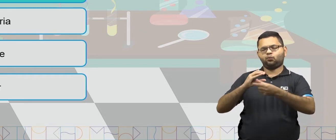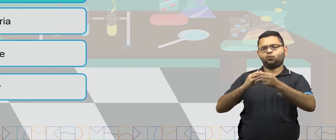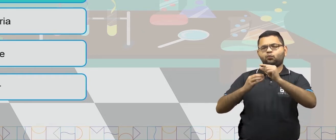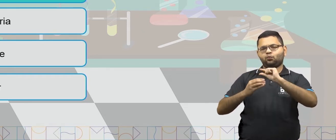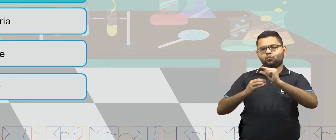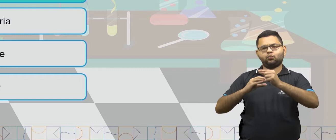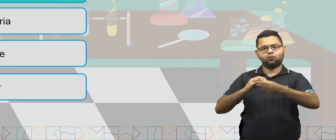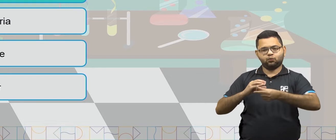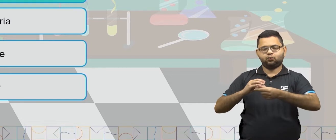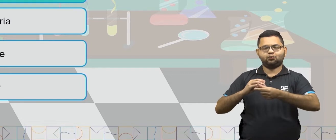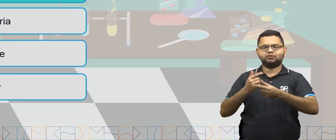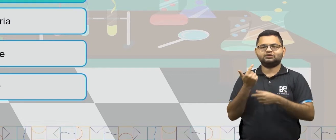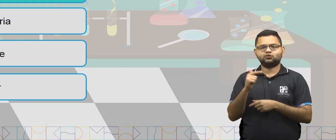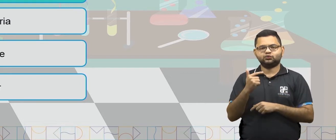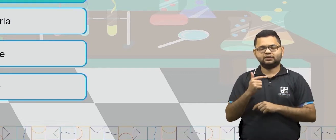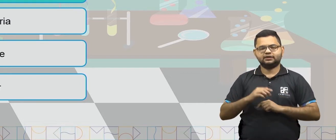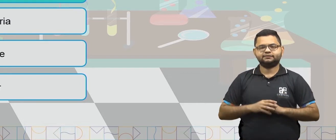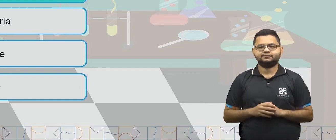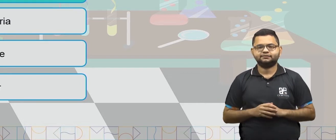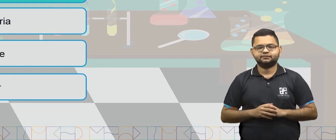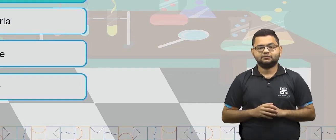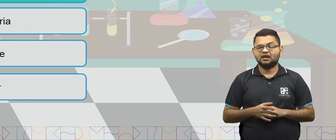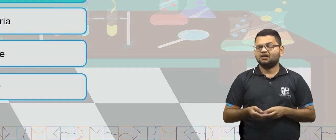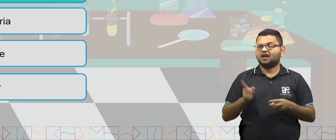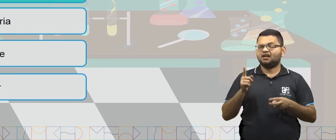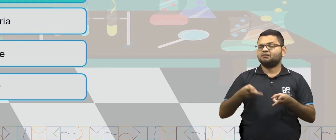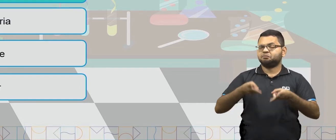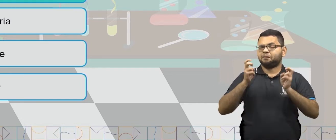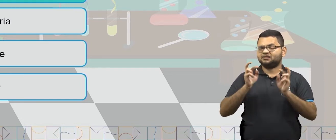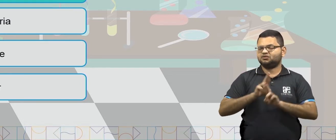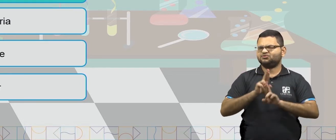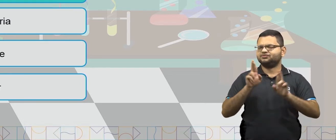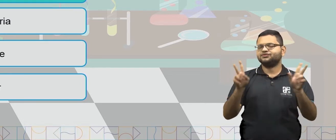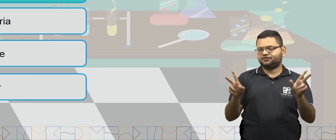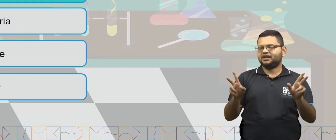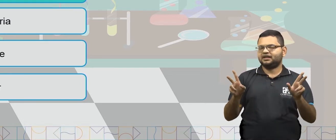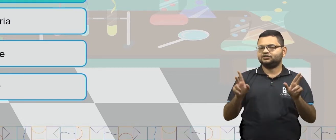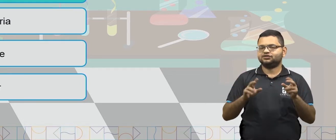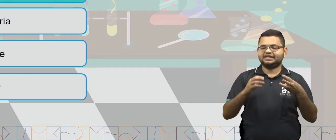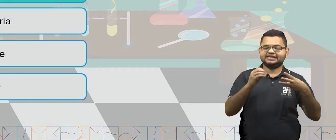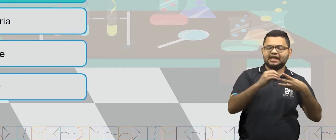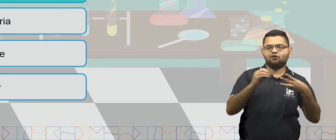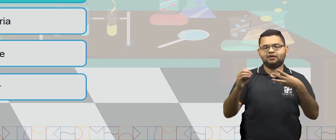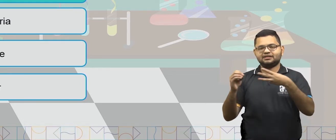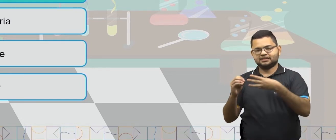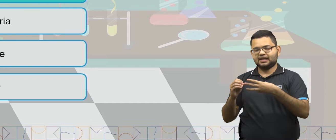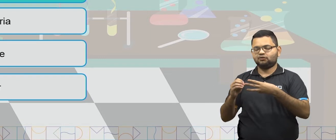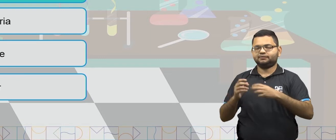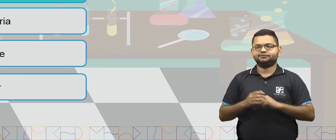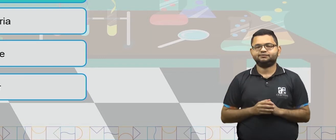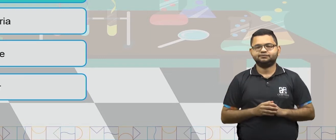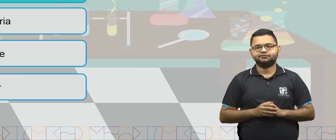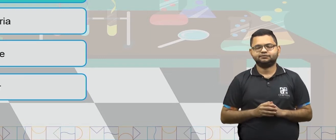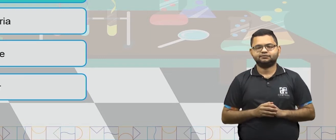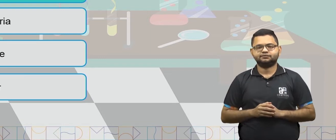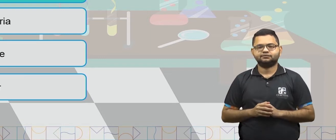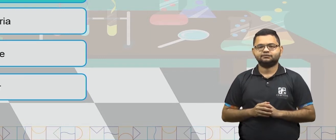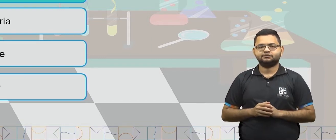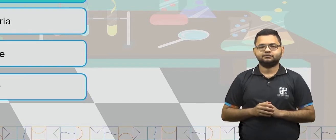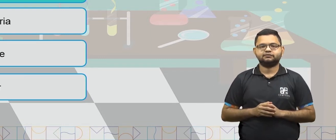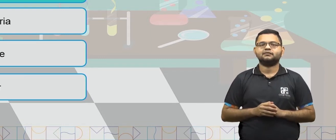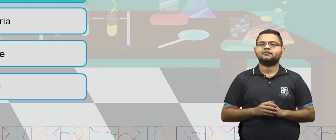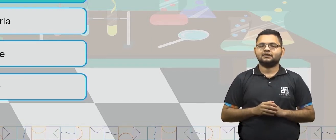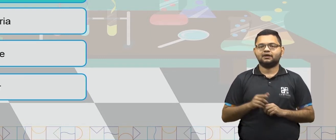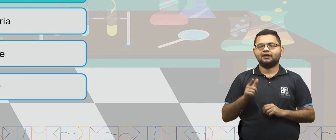disso, numa outra análise, ela verificou que as 2 células tinham uma composição diferente da parede celular.